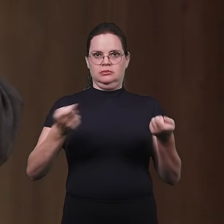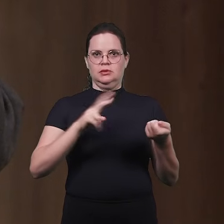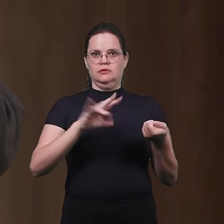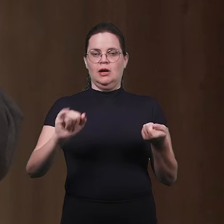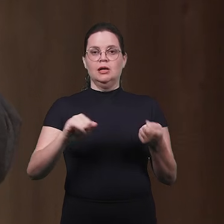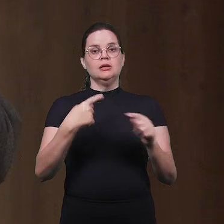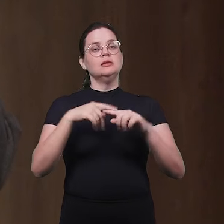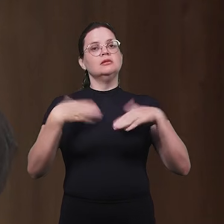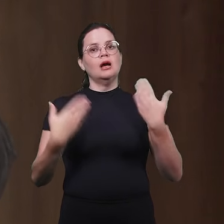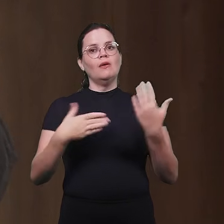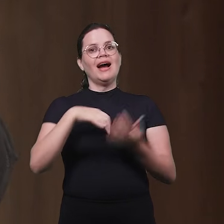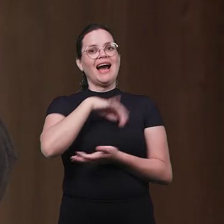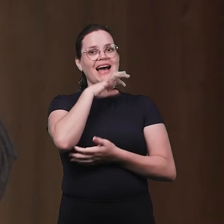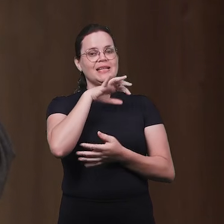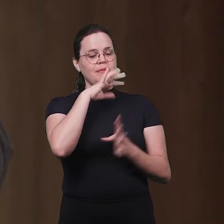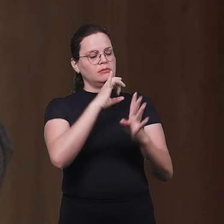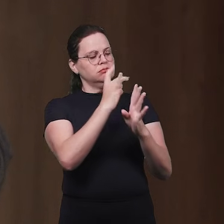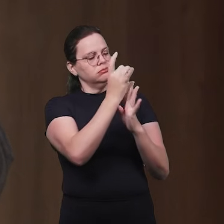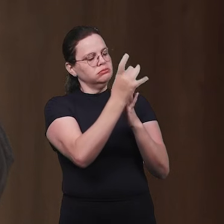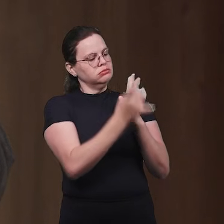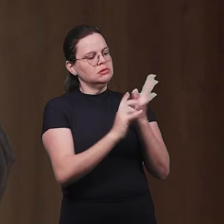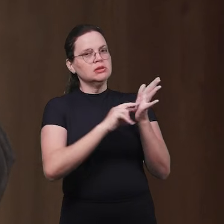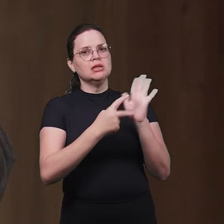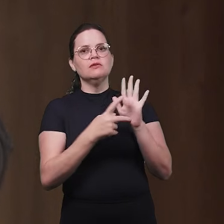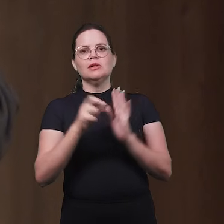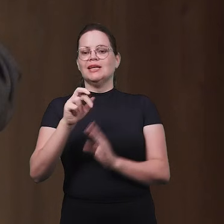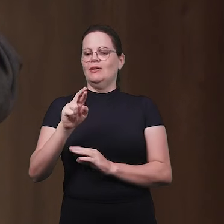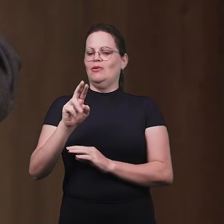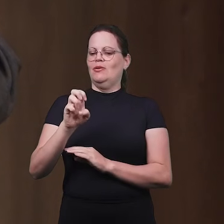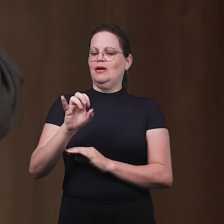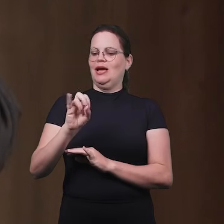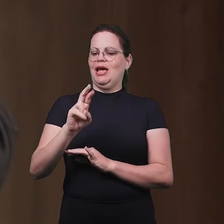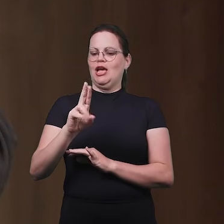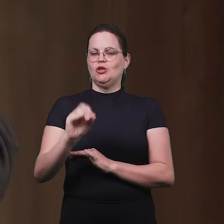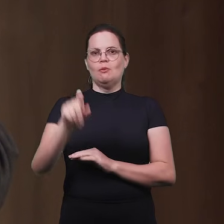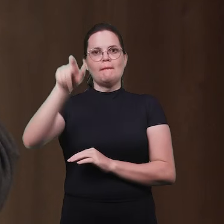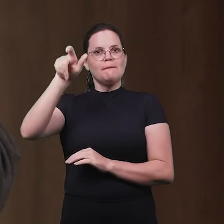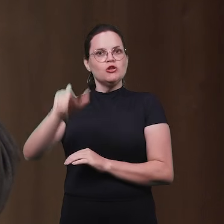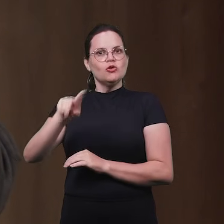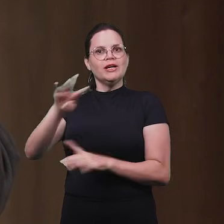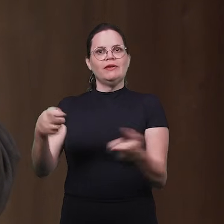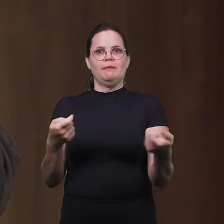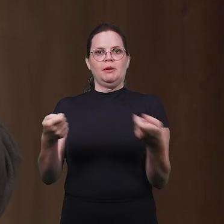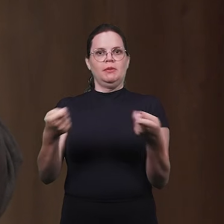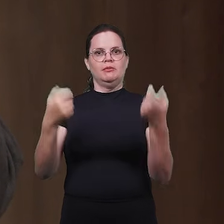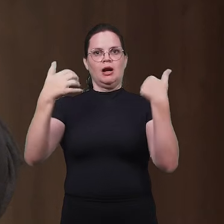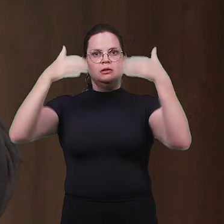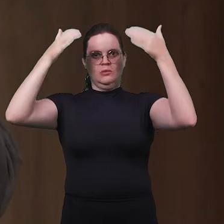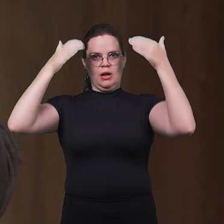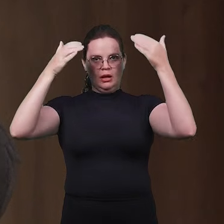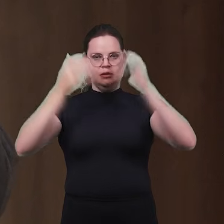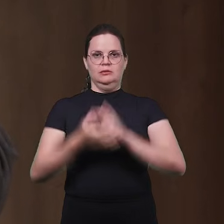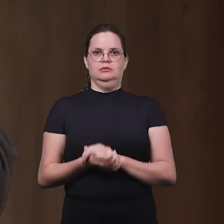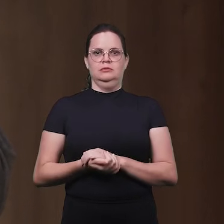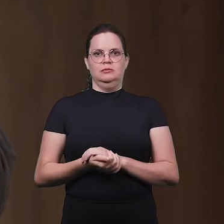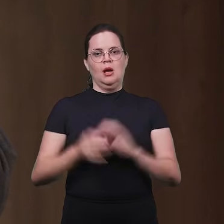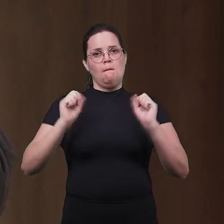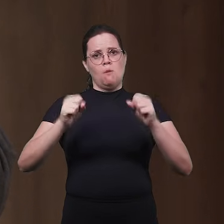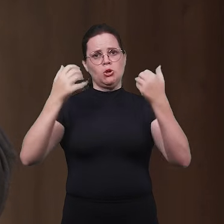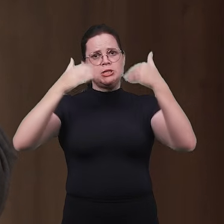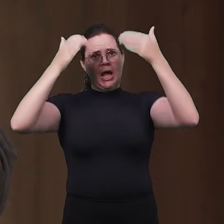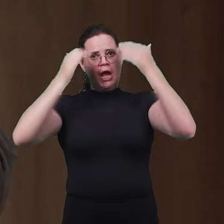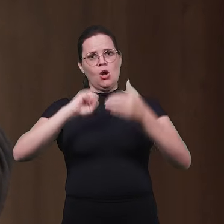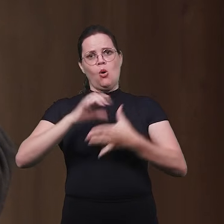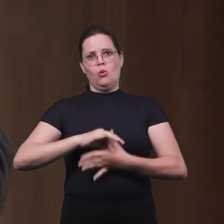Então, animal significa, cada animal desse, ele está representando um reino que nós